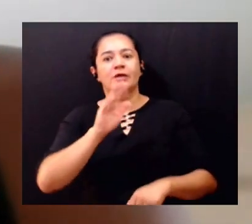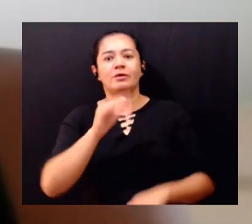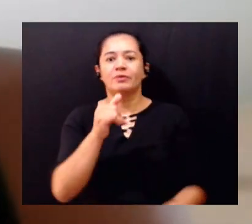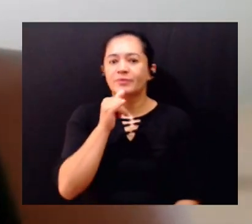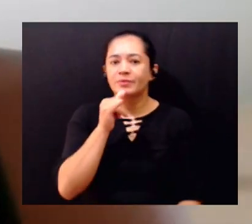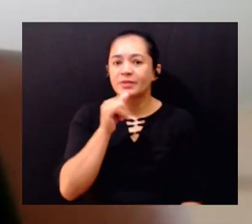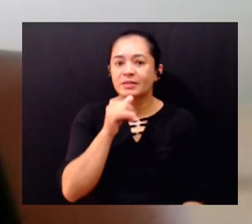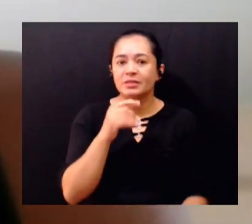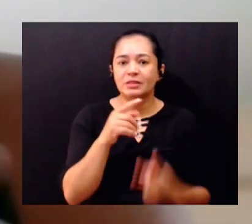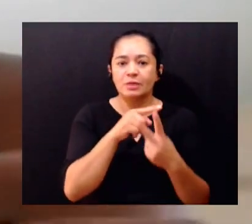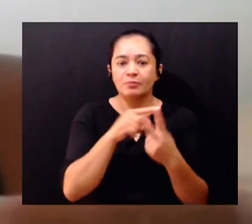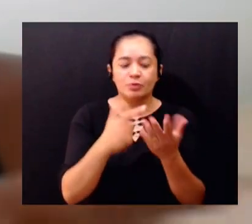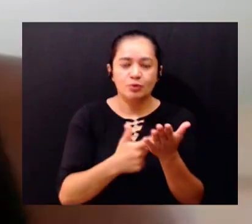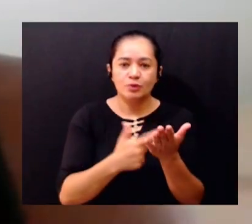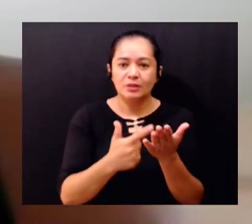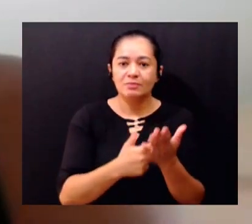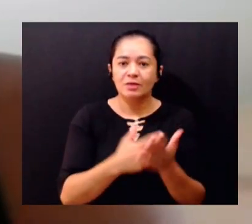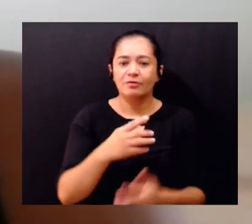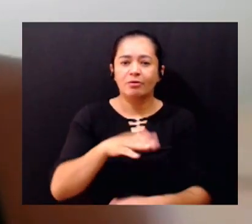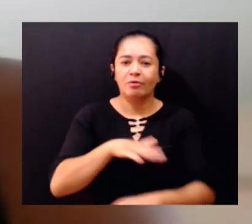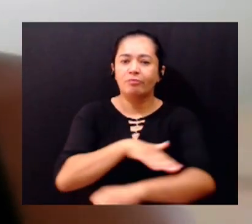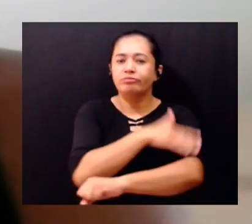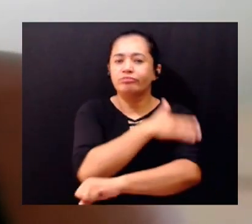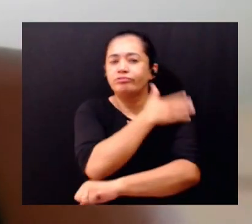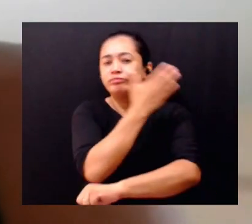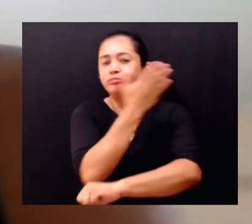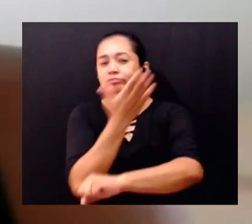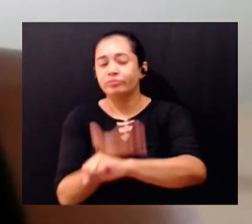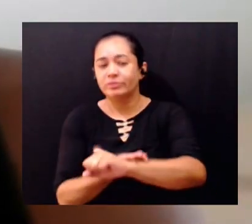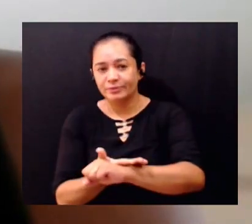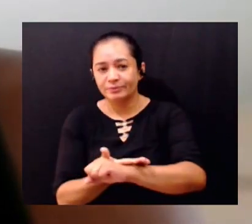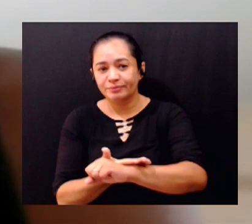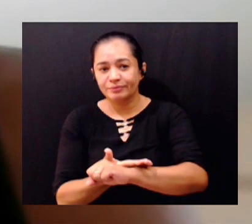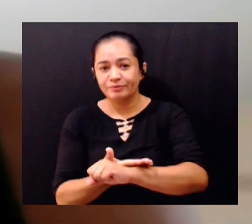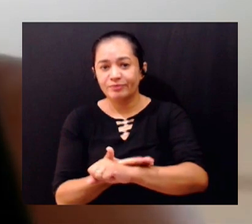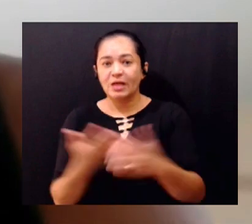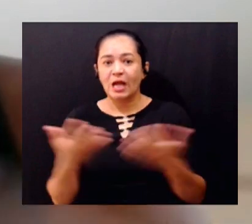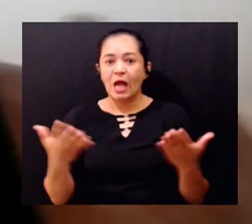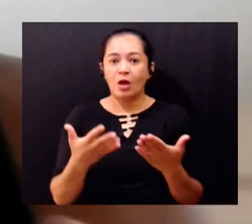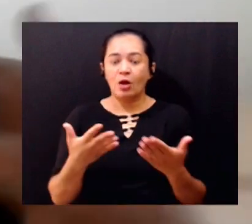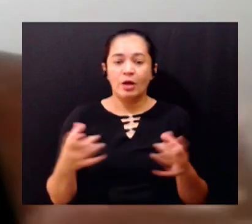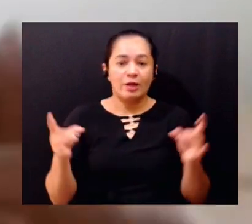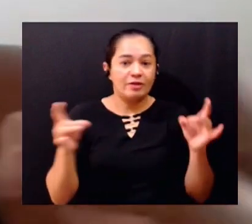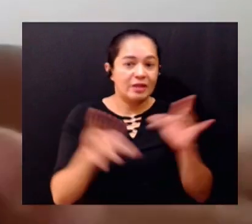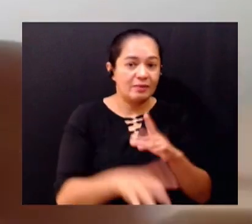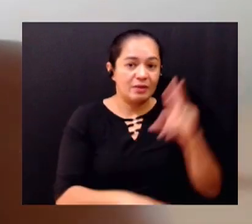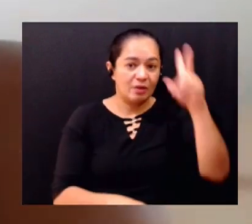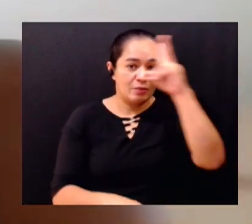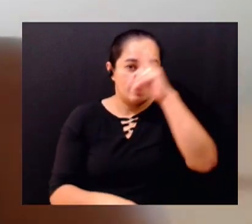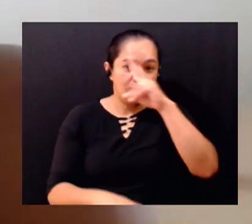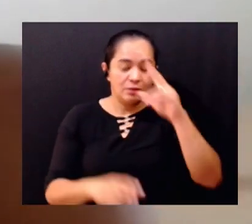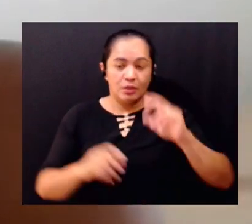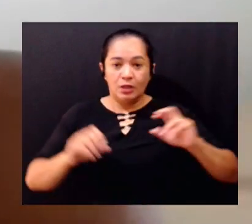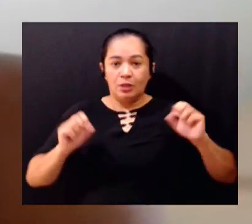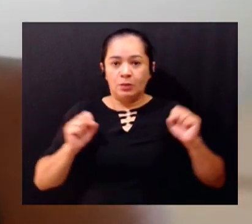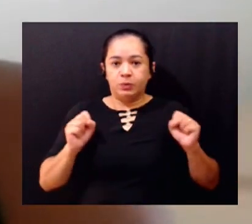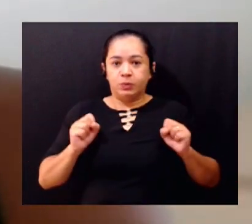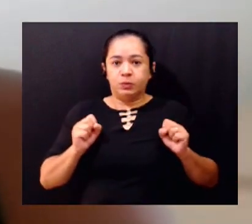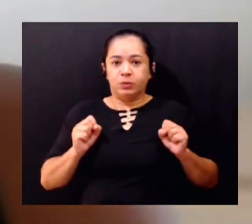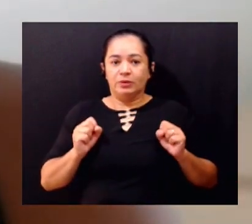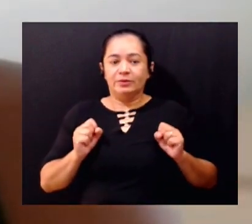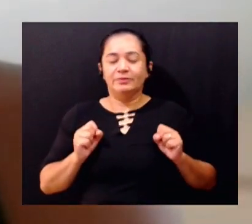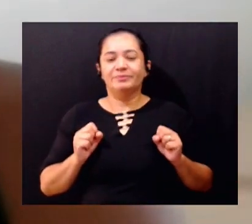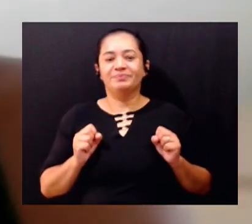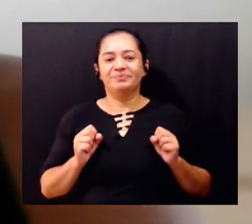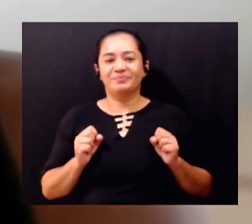quadrinhos, e eu terminei agora uma história de terror, e eu tenho publicado, né, para falar dessa mudança de espaços